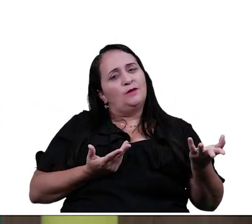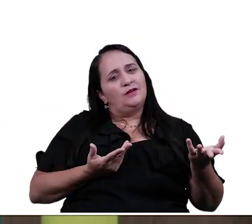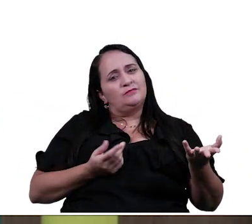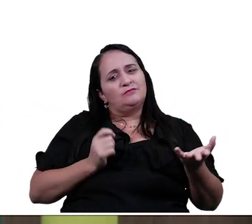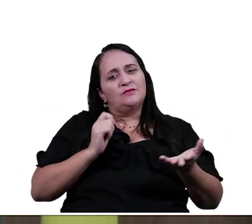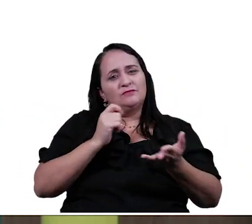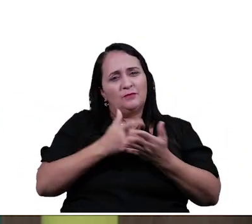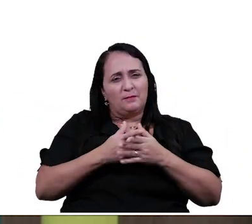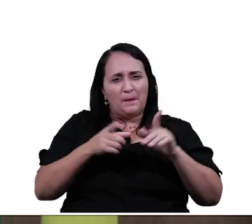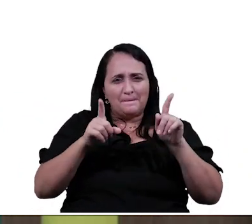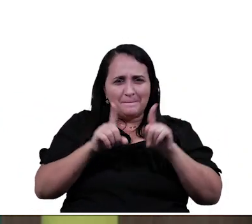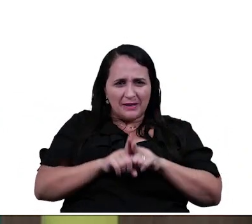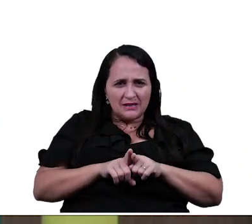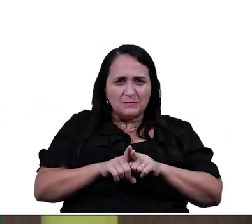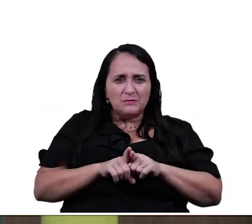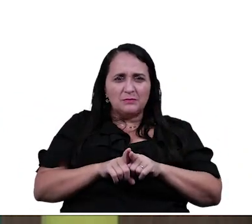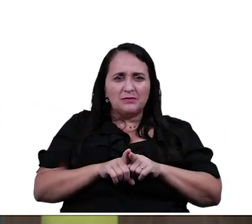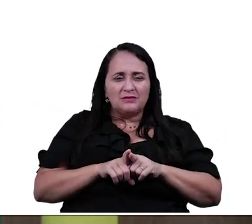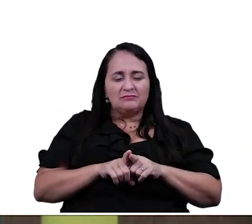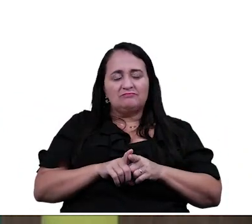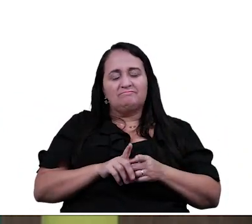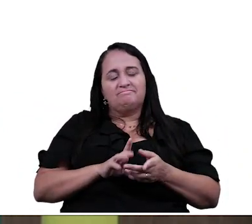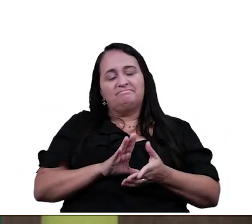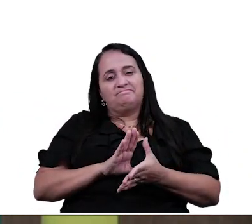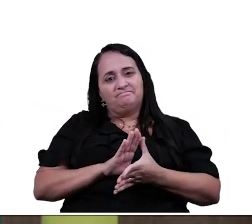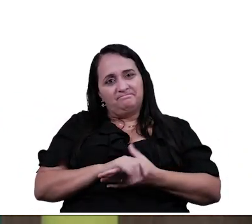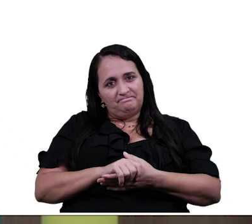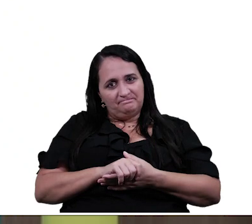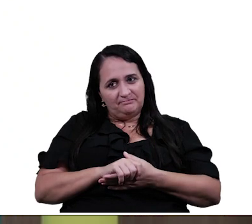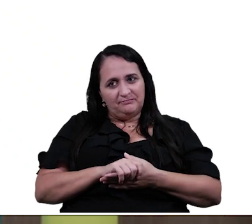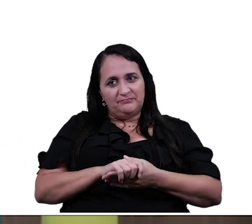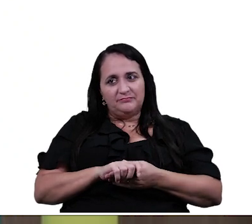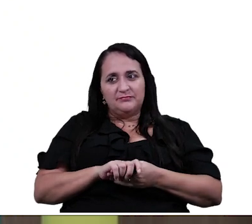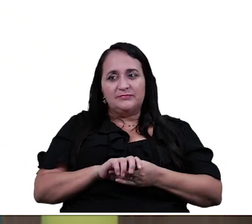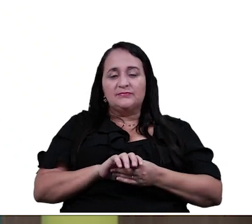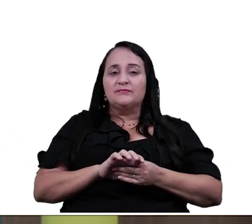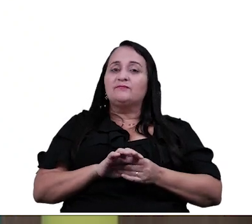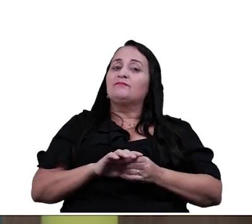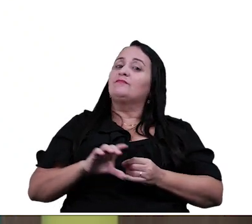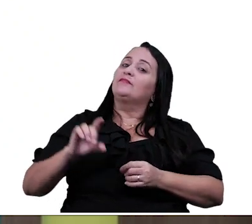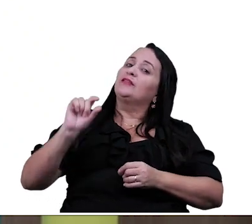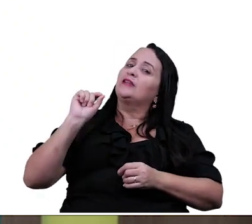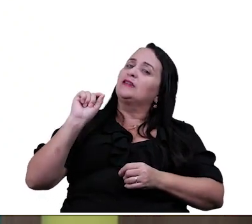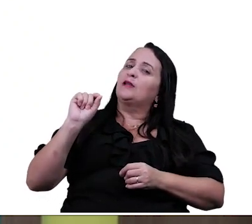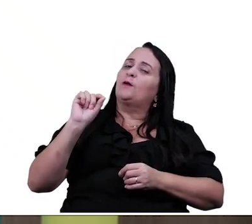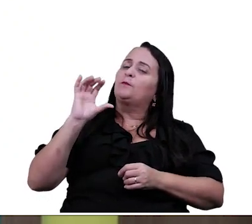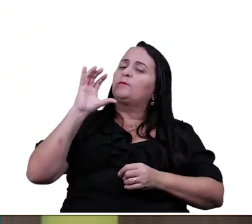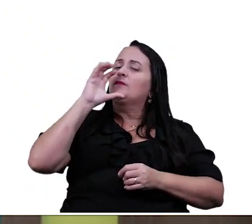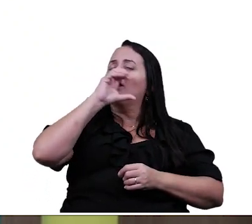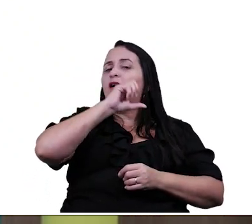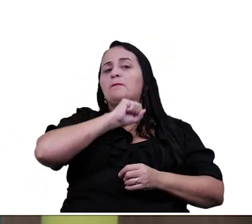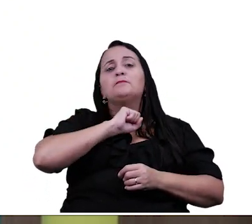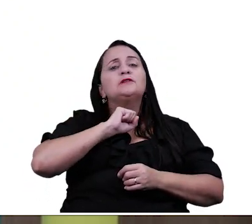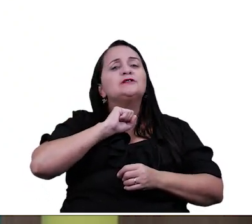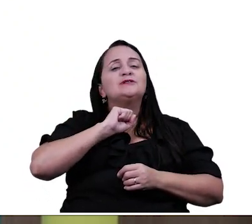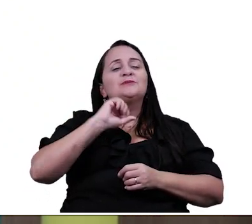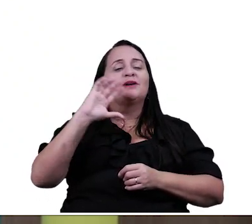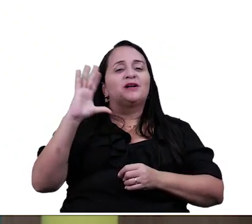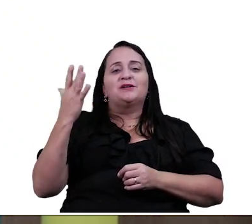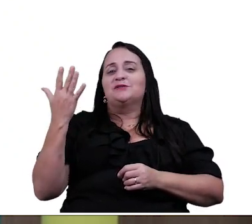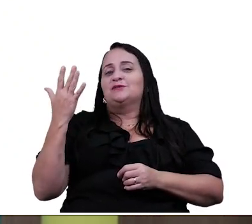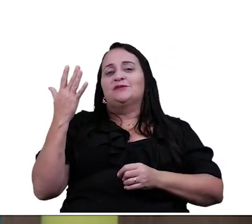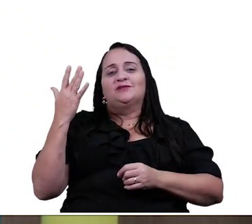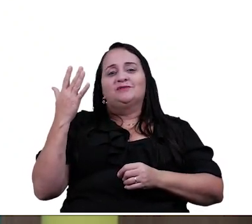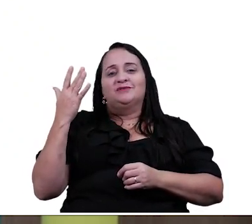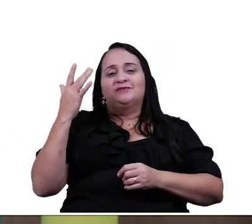mesmo preço, certo? Então, para essa situação, foi rapidinho a gente